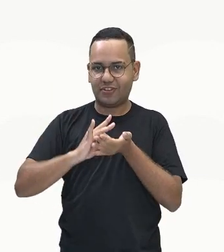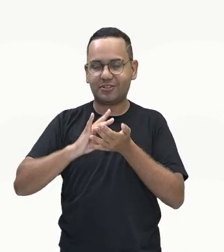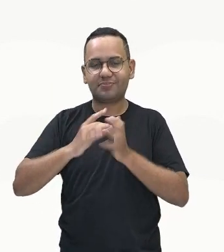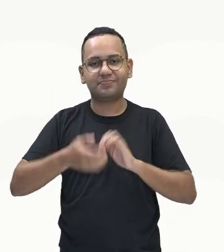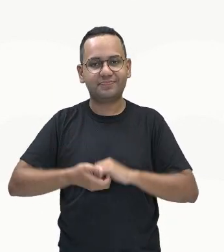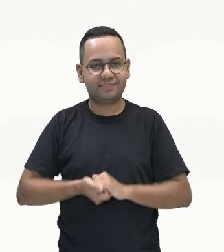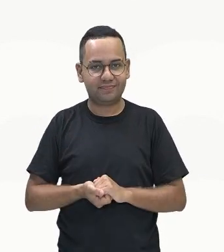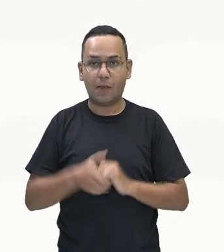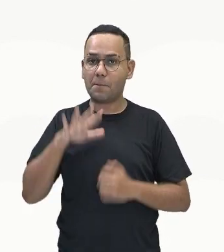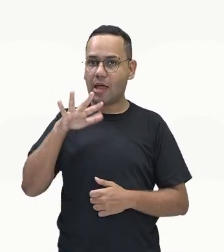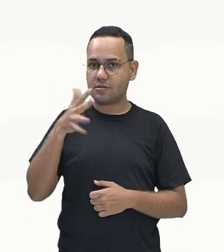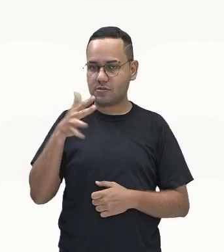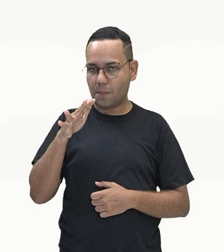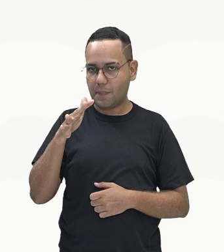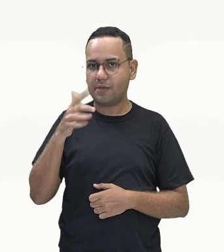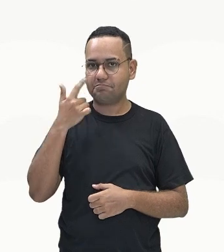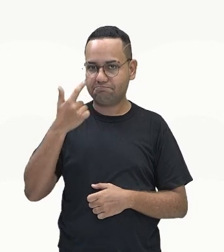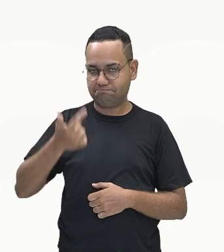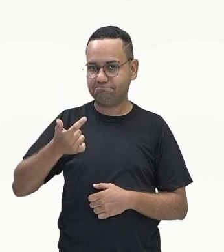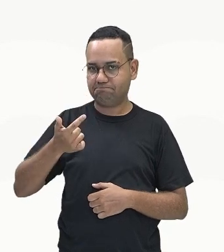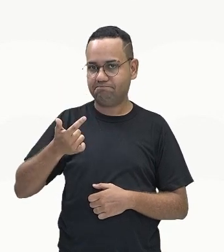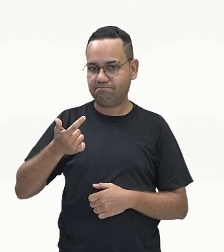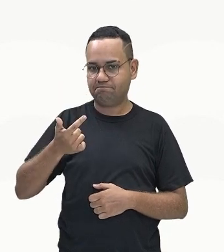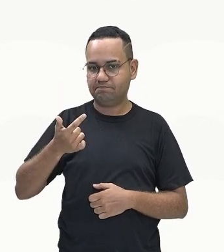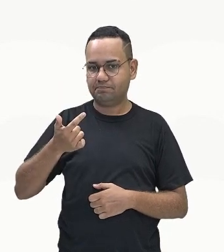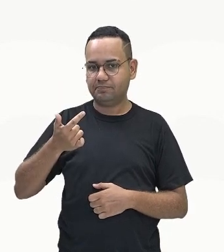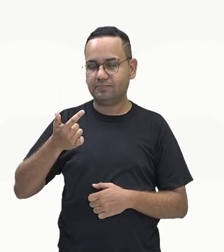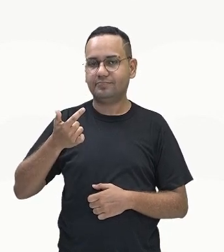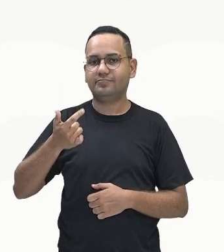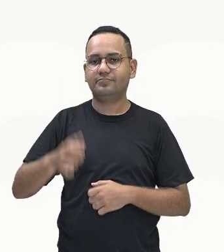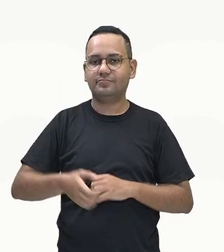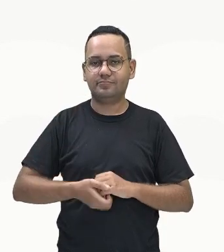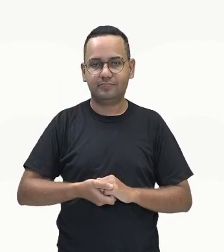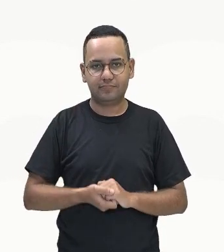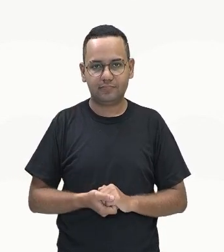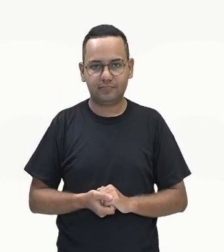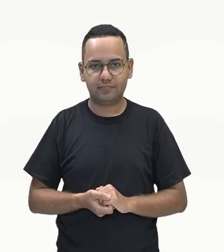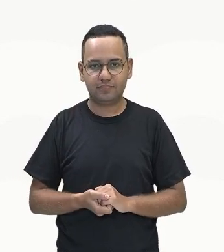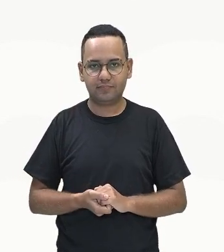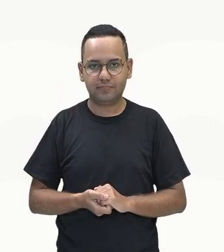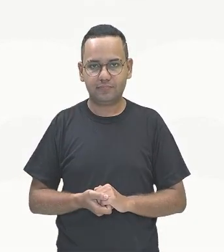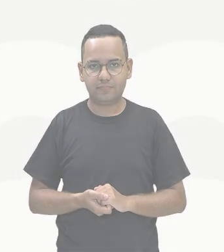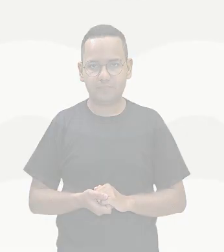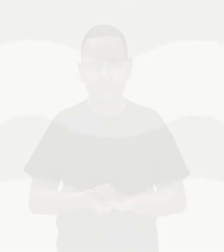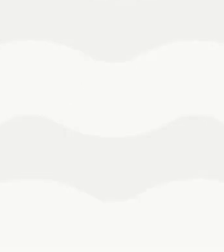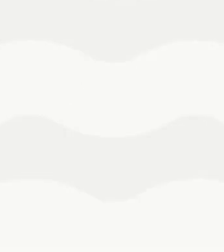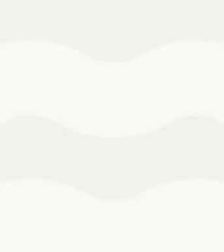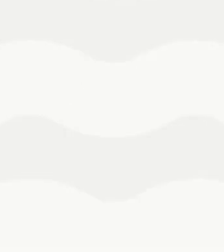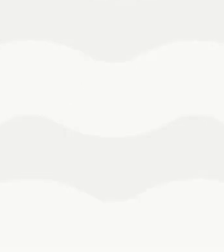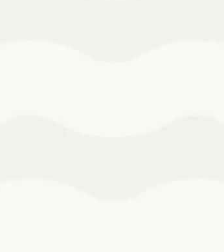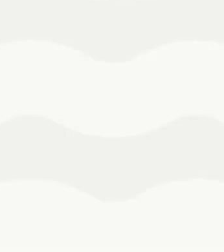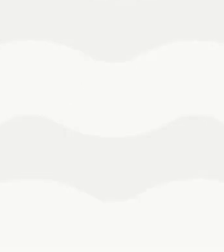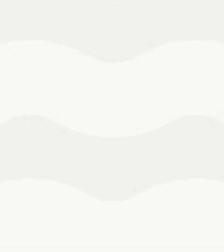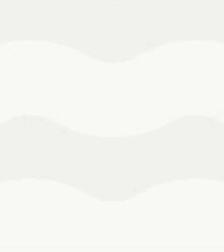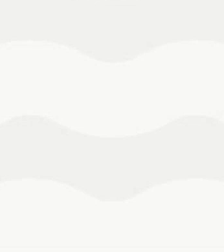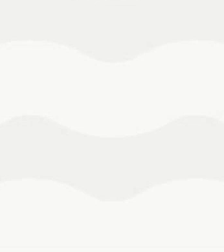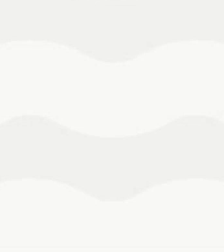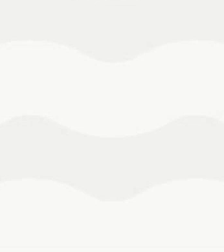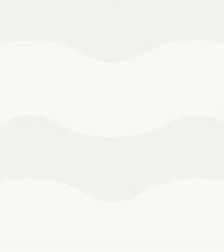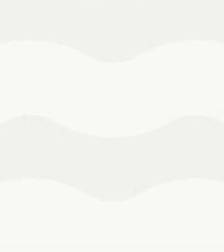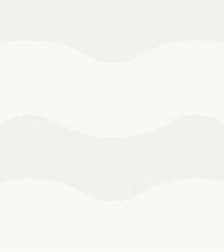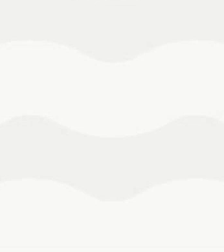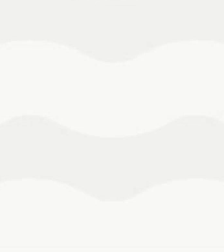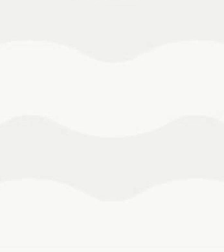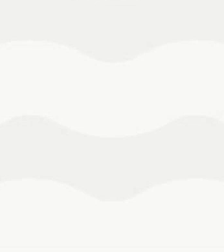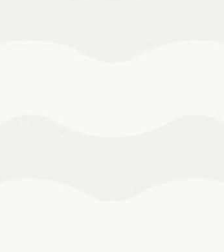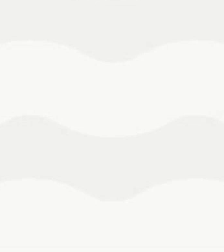R$164.050 aproximadamente, né? Aqui o nosso símbolozinho do aproximadamente. Tá? Como, né, a família,